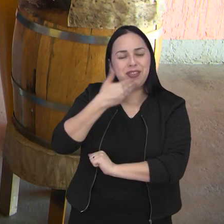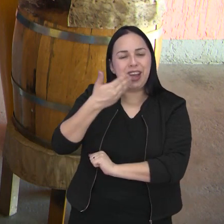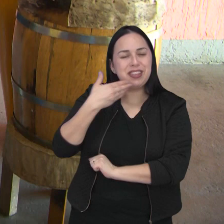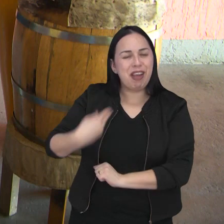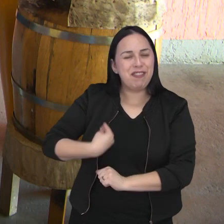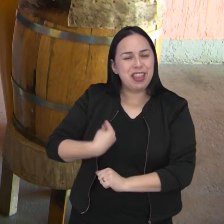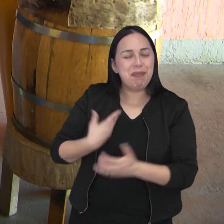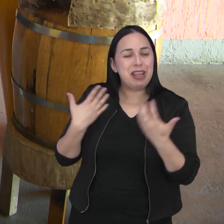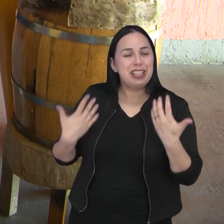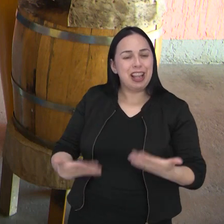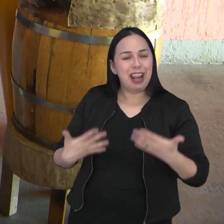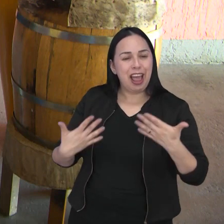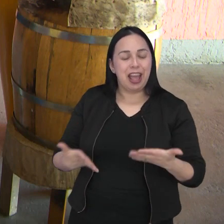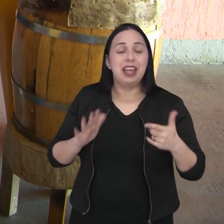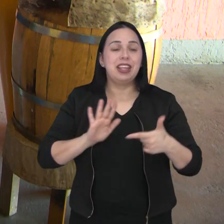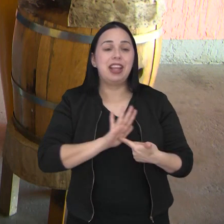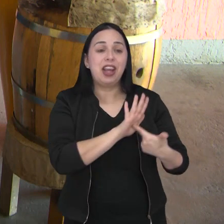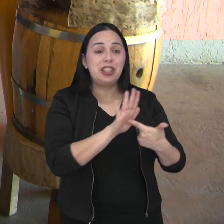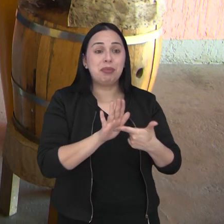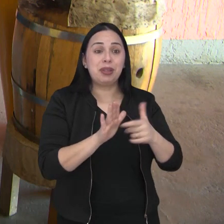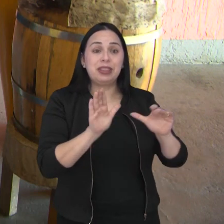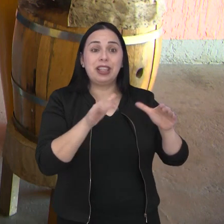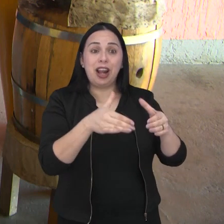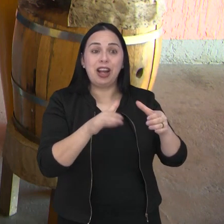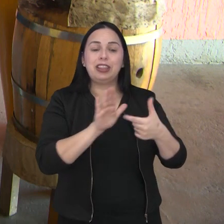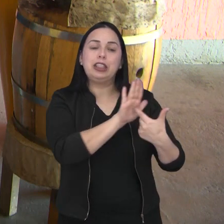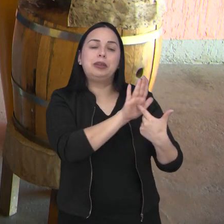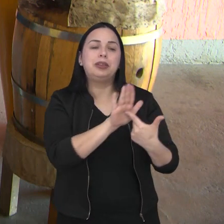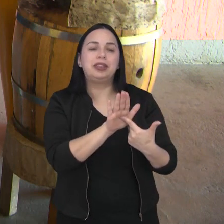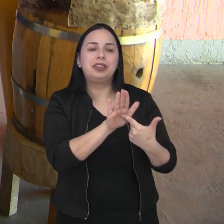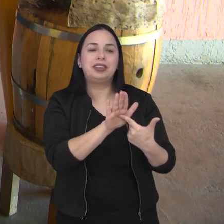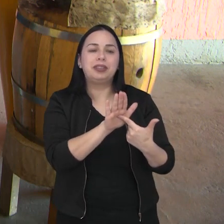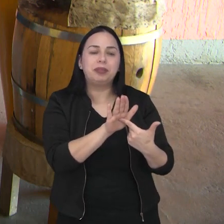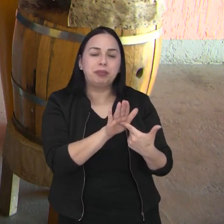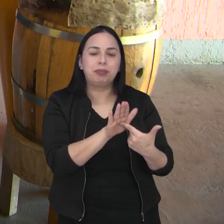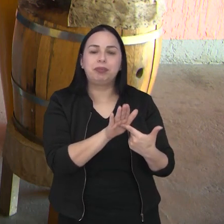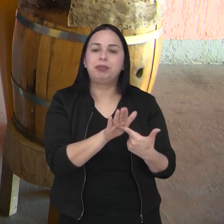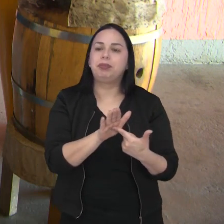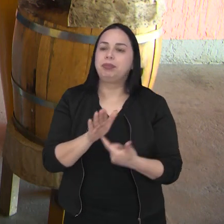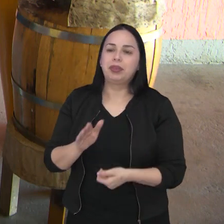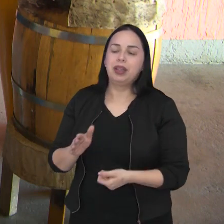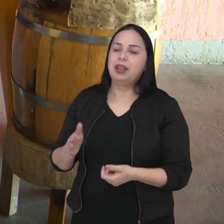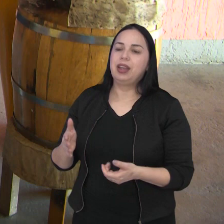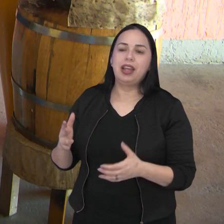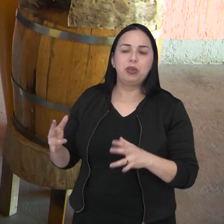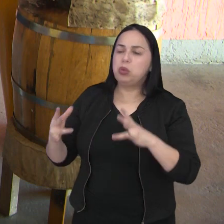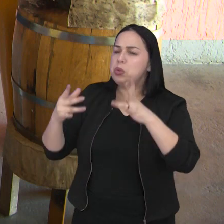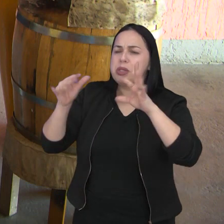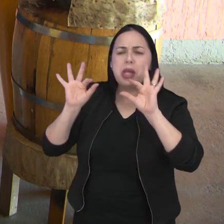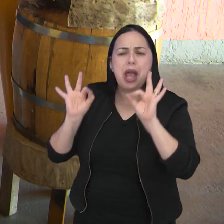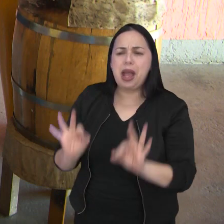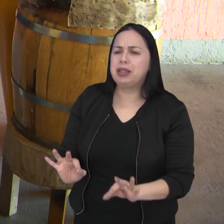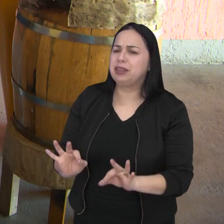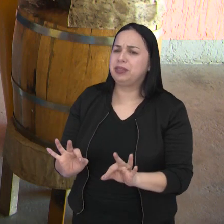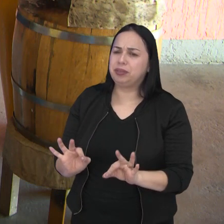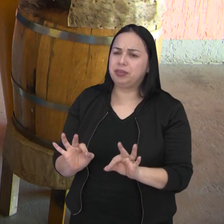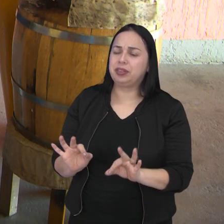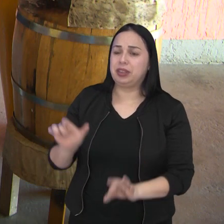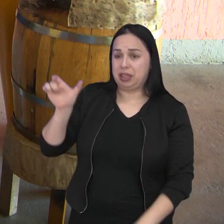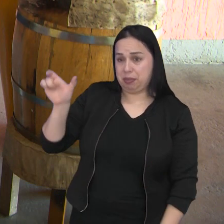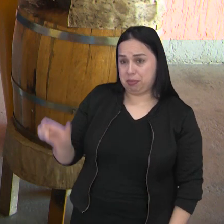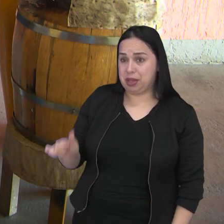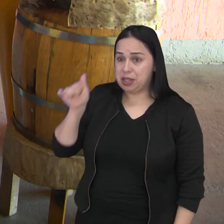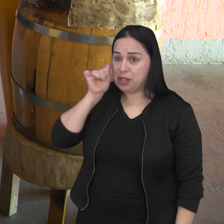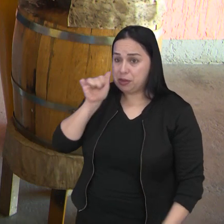fácil com ela? Justamente. Bem mais fácil. E quando vocês se apresentam juntos? Oi? Quando vocês se apresentam juntos?